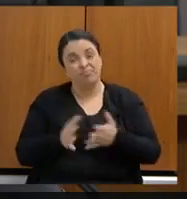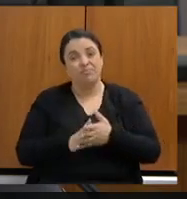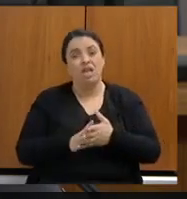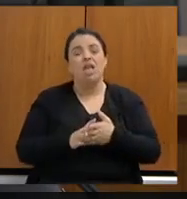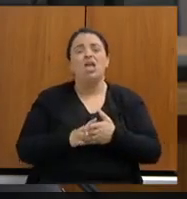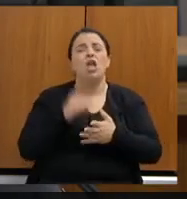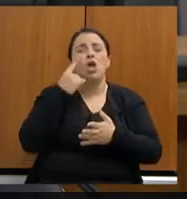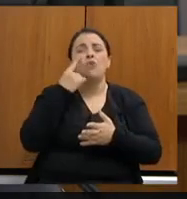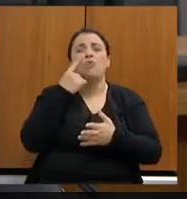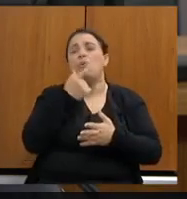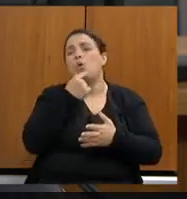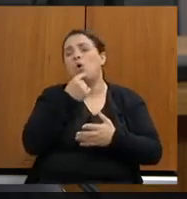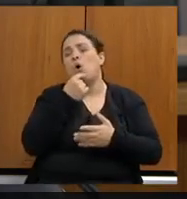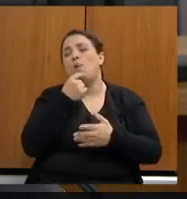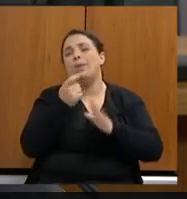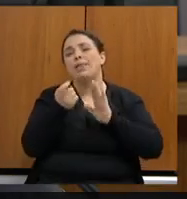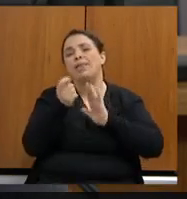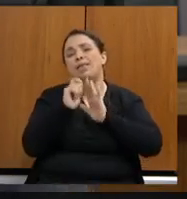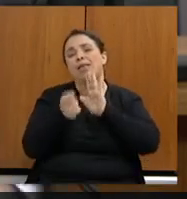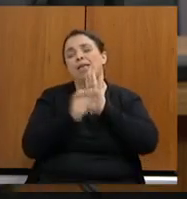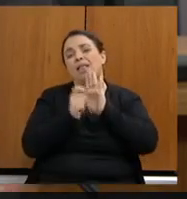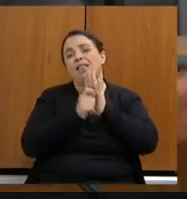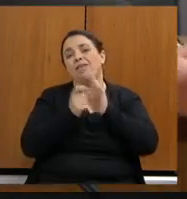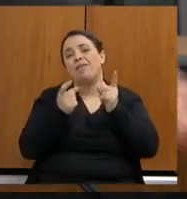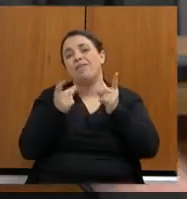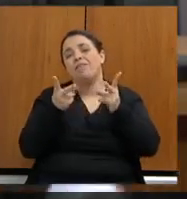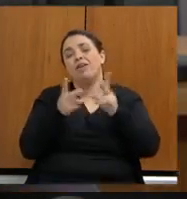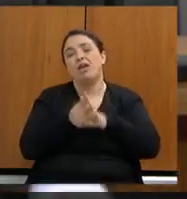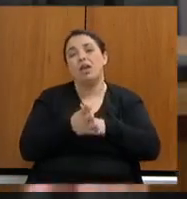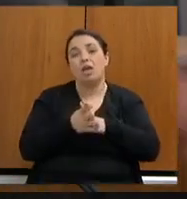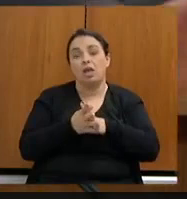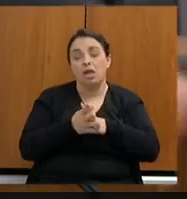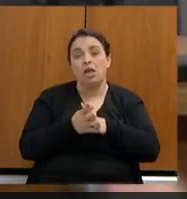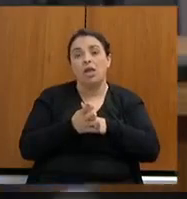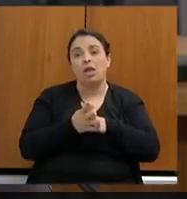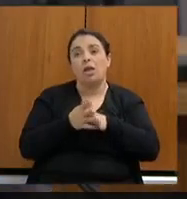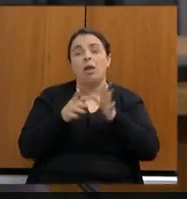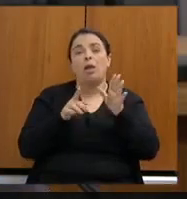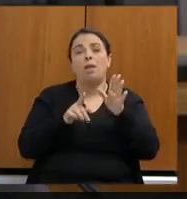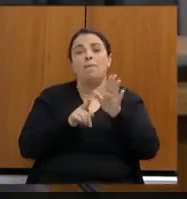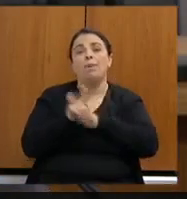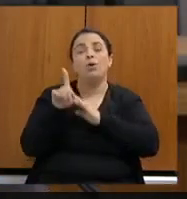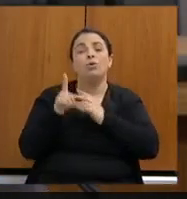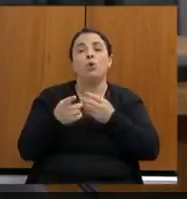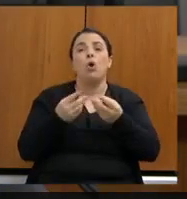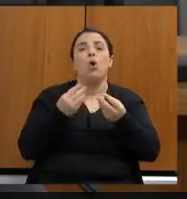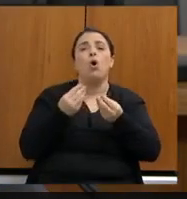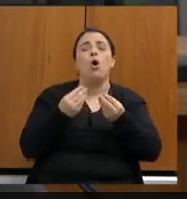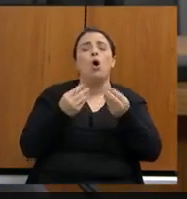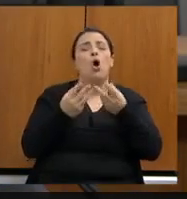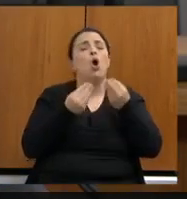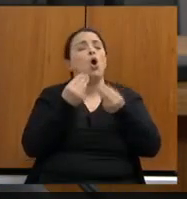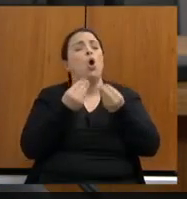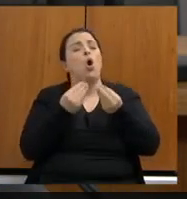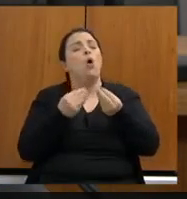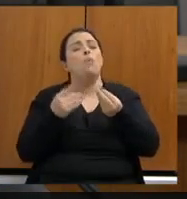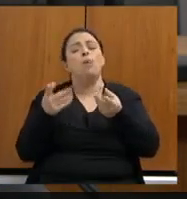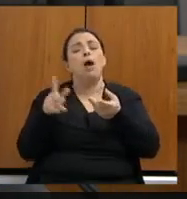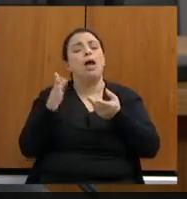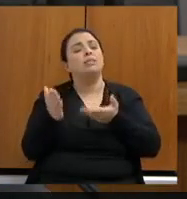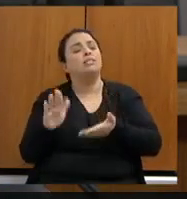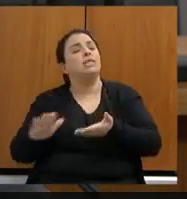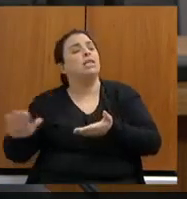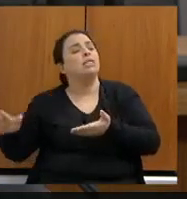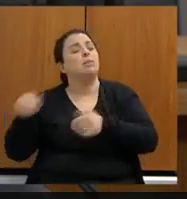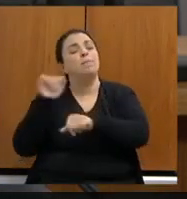e falou que a única maneira dele perdeu os aviãozinho dele é quando rola a bola na frente dos meninos Os meninos larga droga e sai correndo atrás da bola